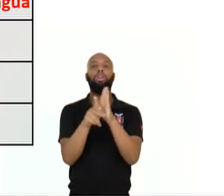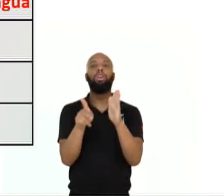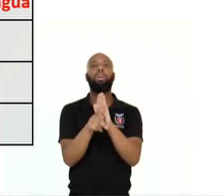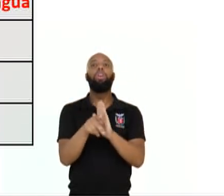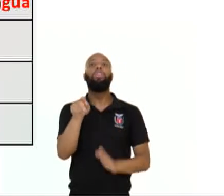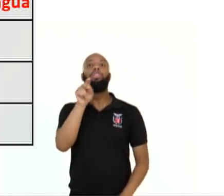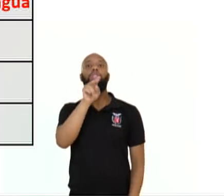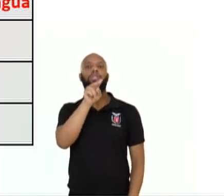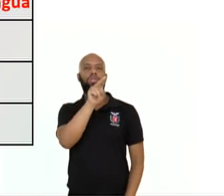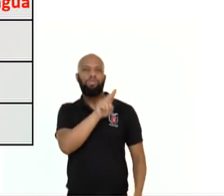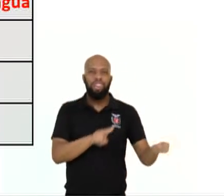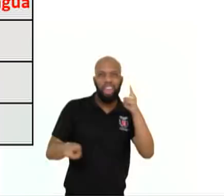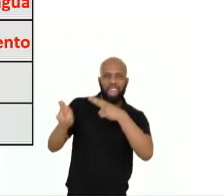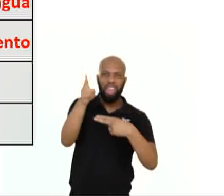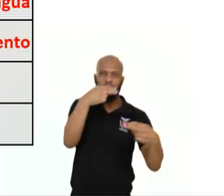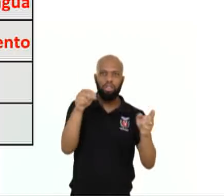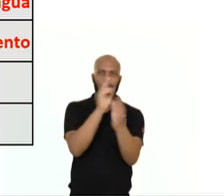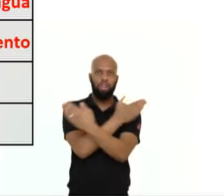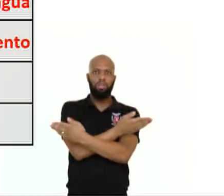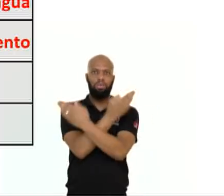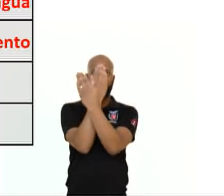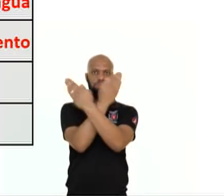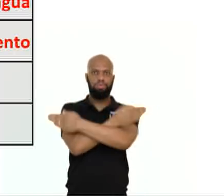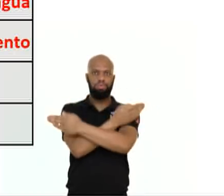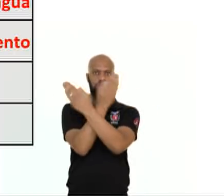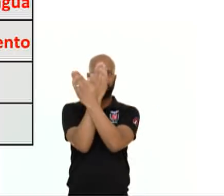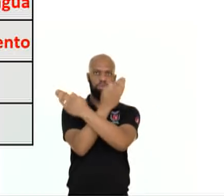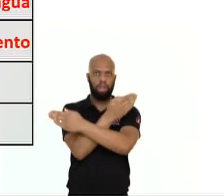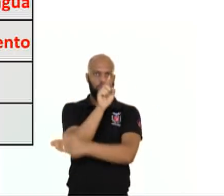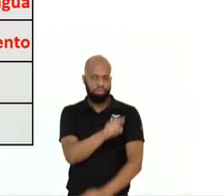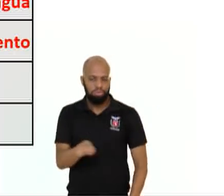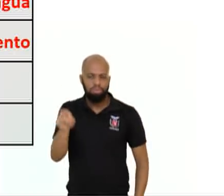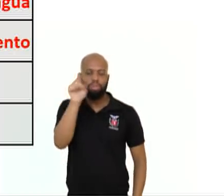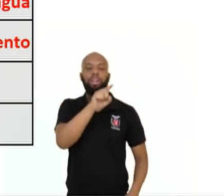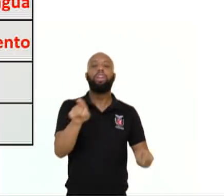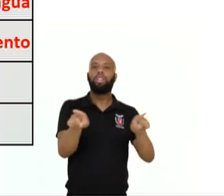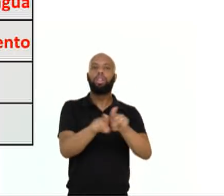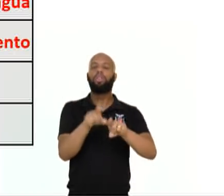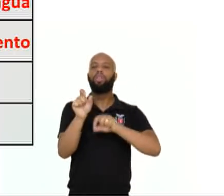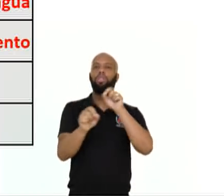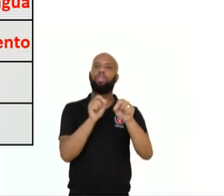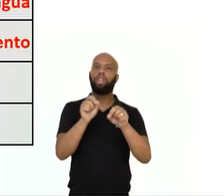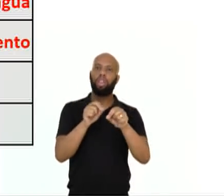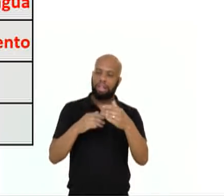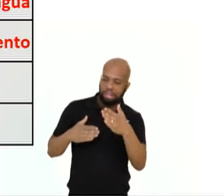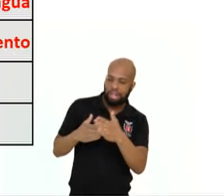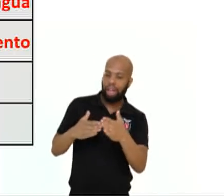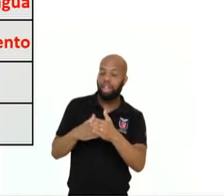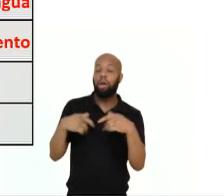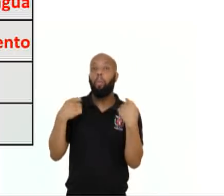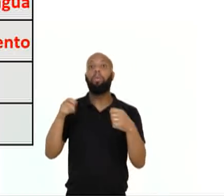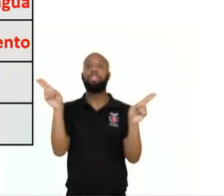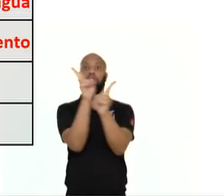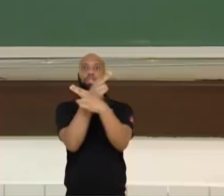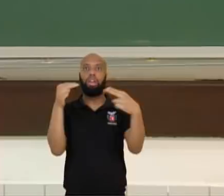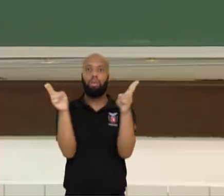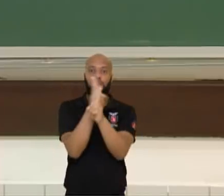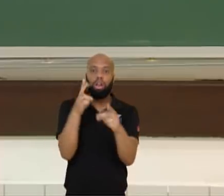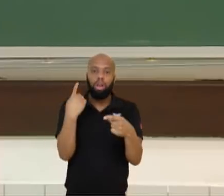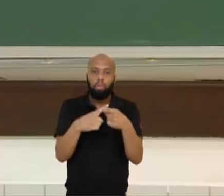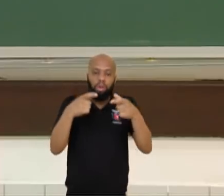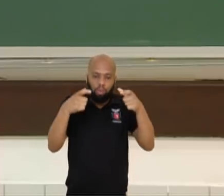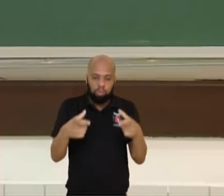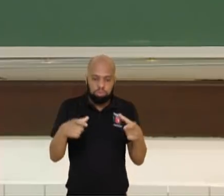é uma energia que é dita renovável. Porém, também fica restrita a locais onde tem muito vento, porque locais onde venta